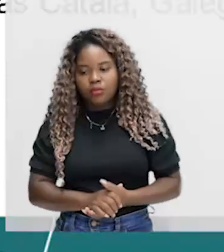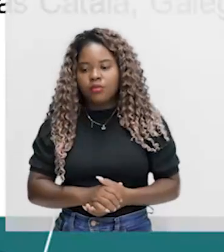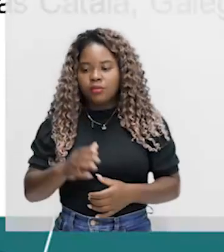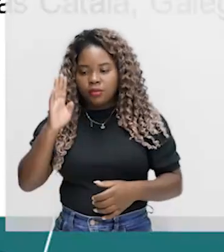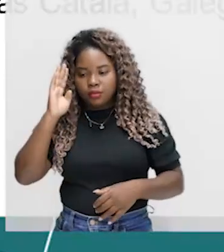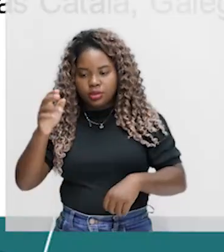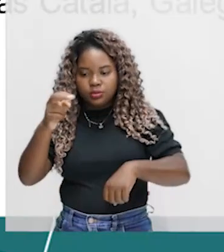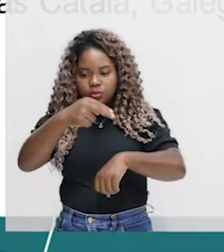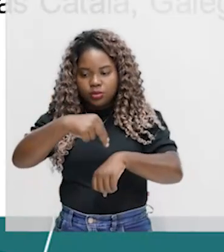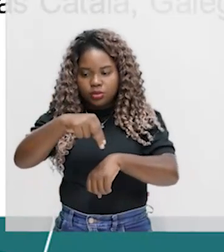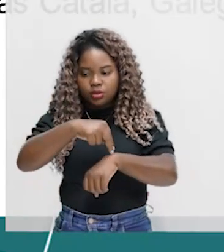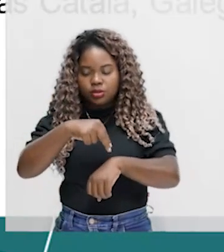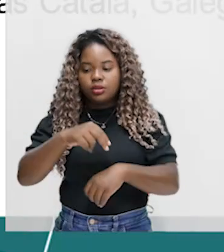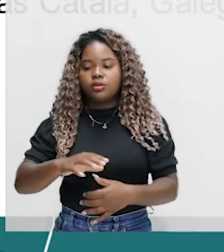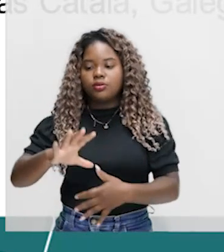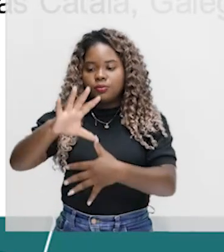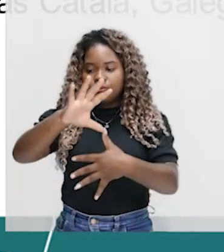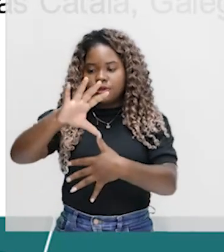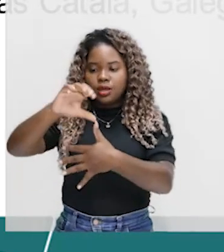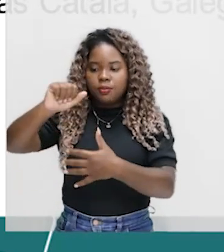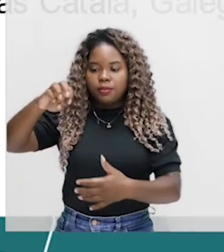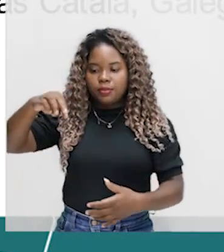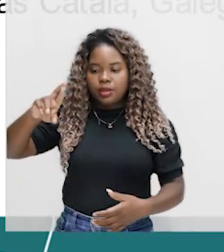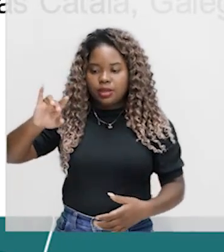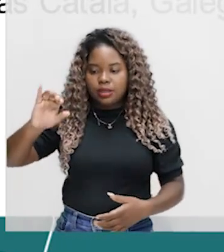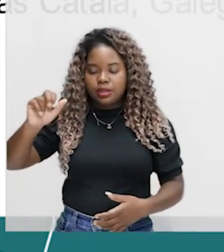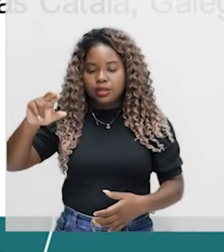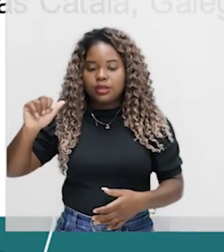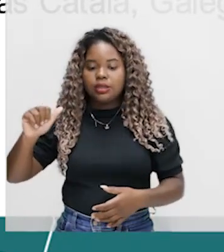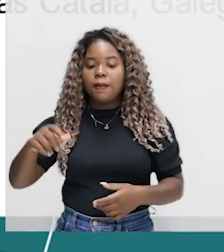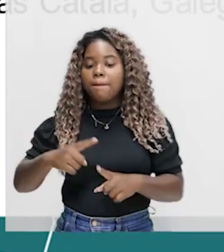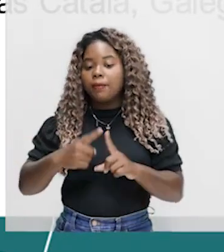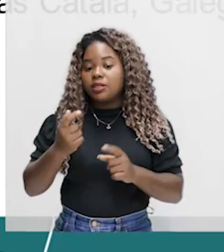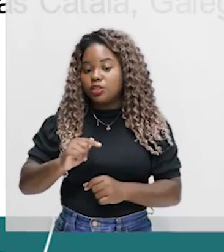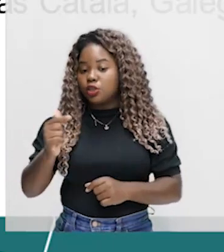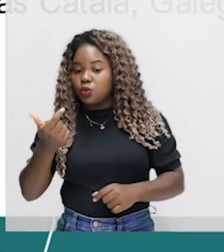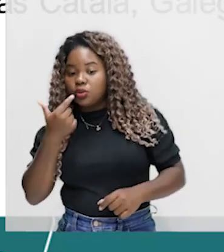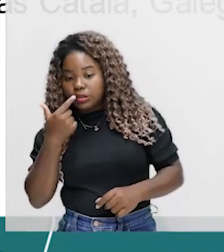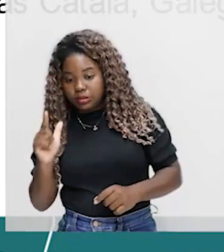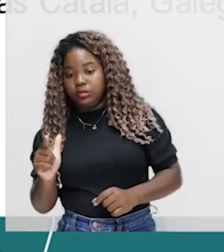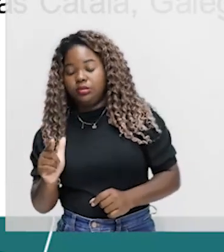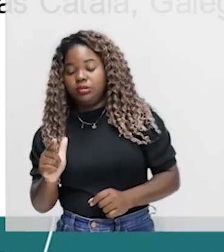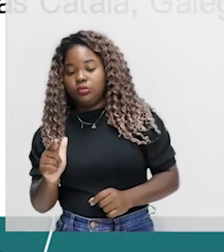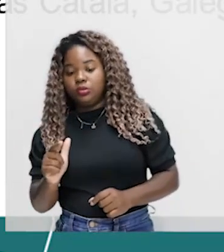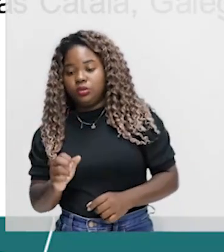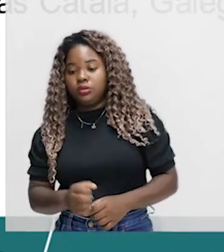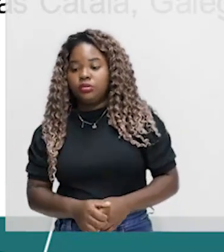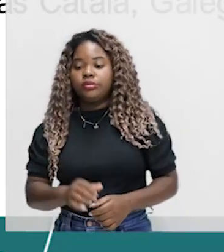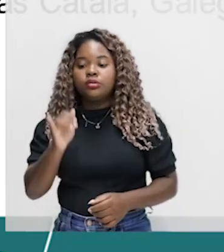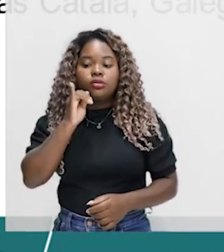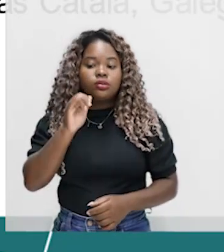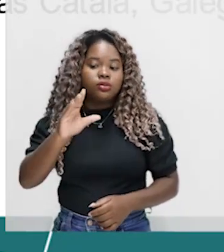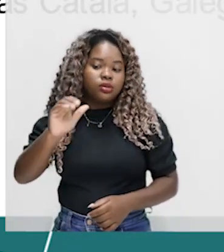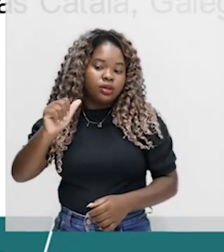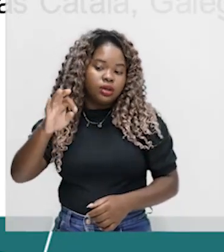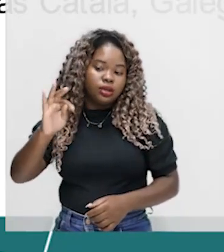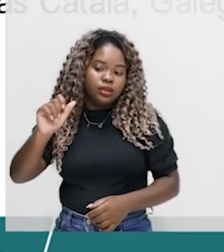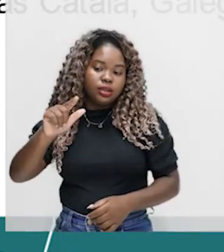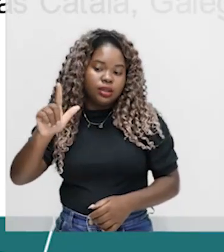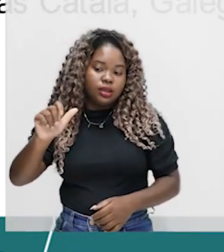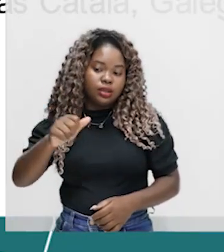nações americanas. No entanto, há outros idiomas falados no território, como as línguas